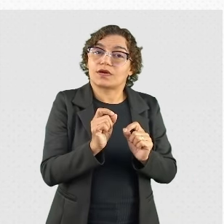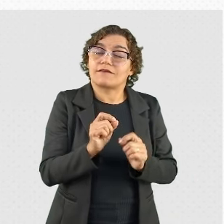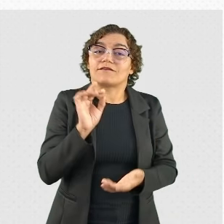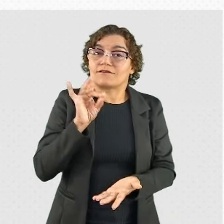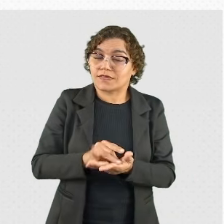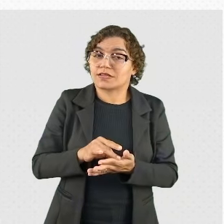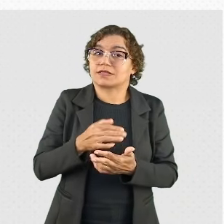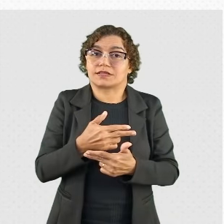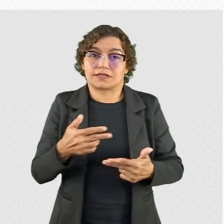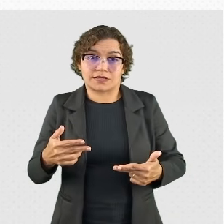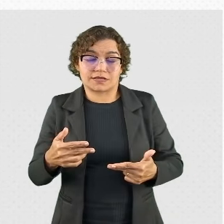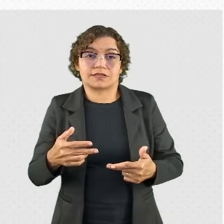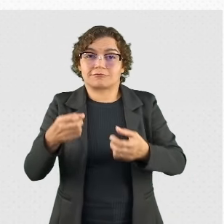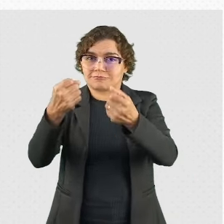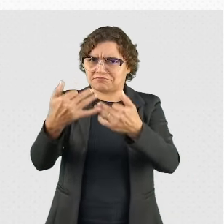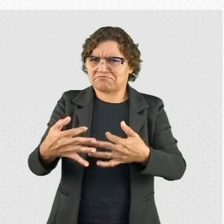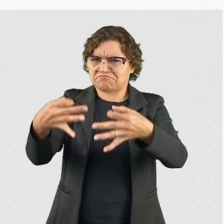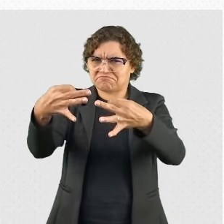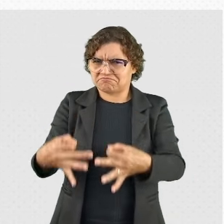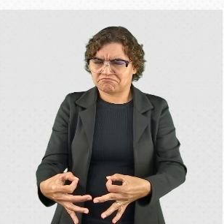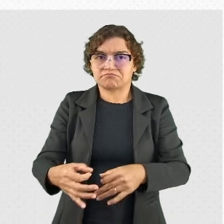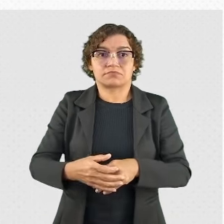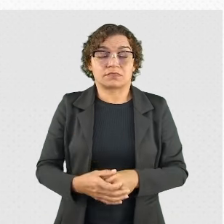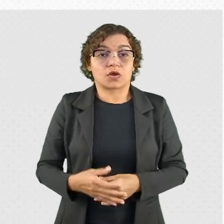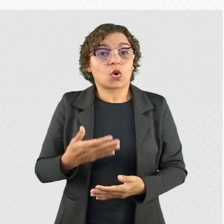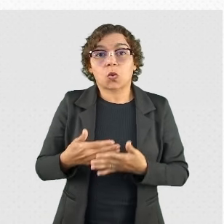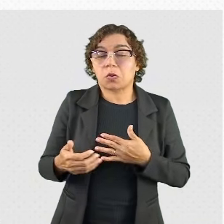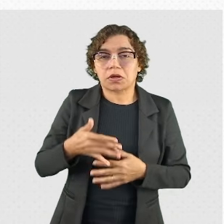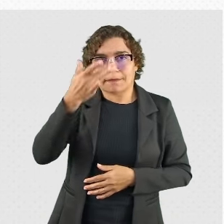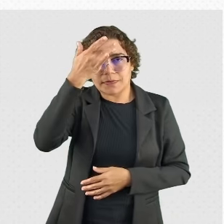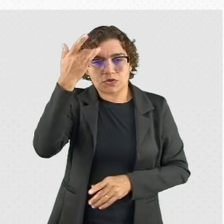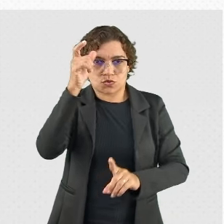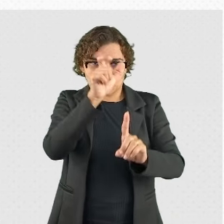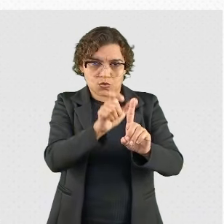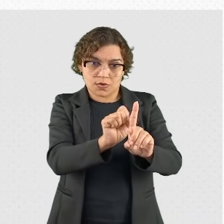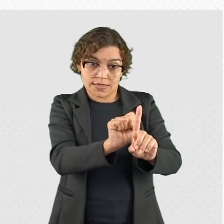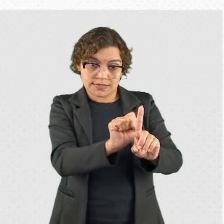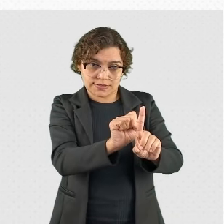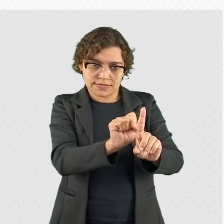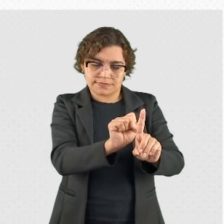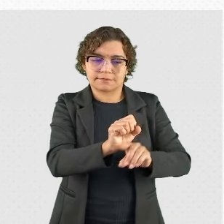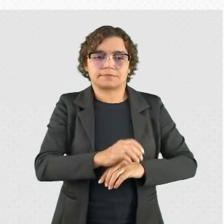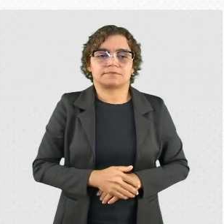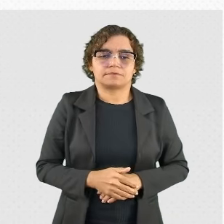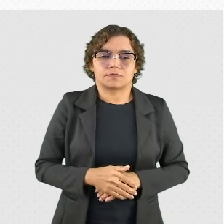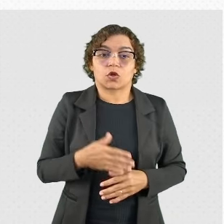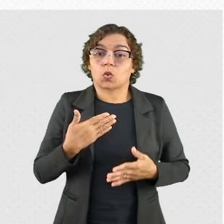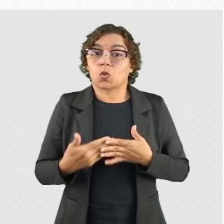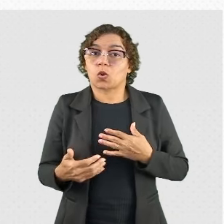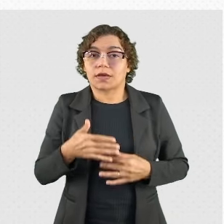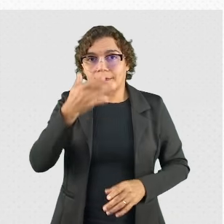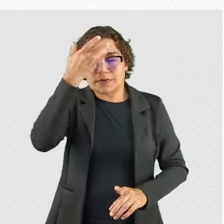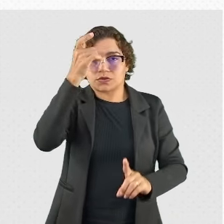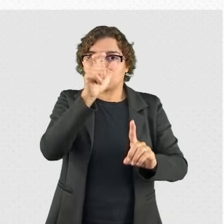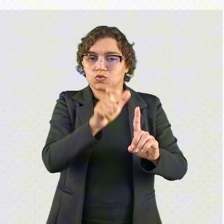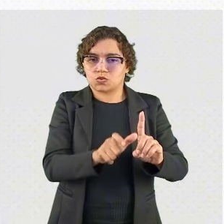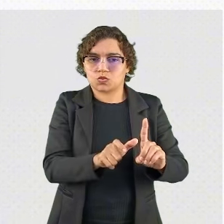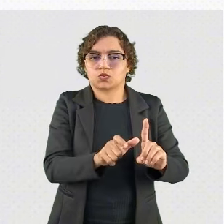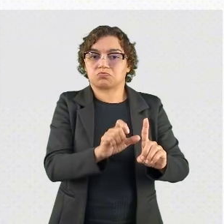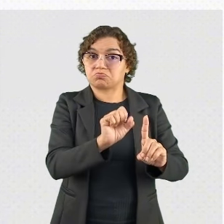verdadeiras justificadas. Para que qualquer indivíduo S, então vamos lá, para que qualquer indivíduo, para